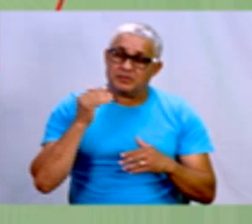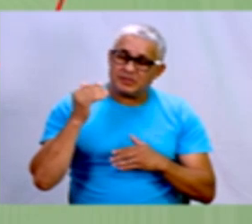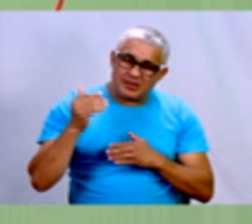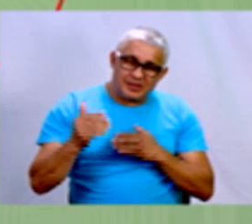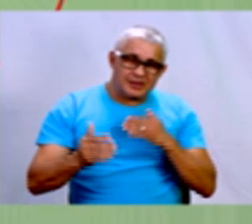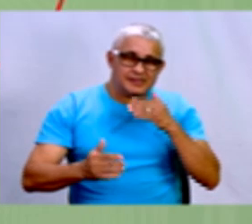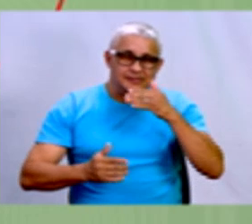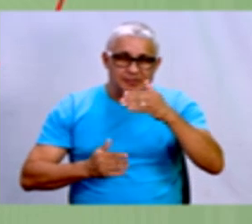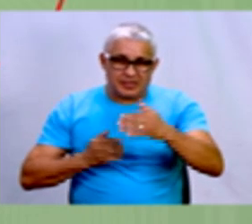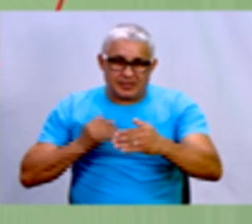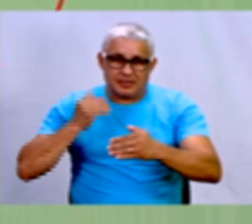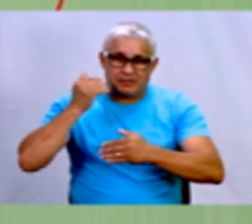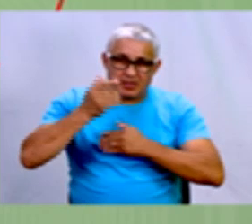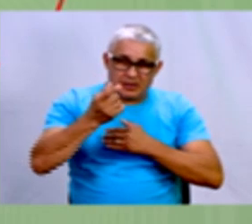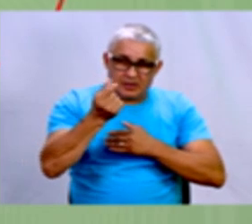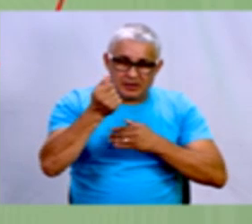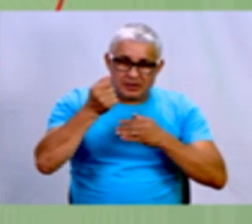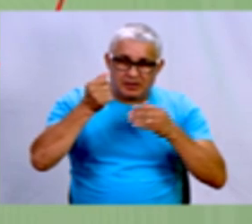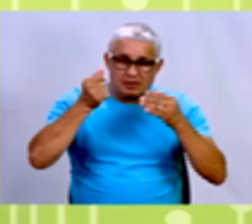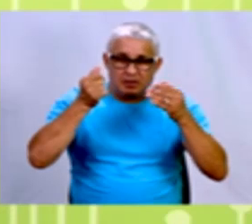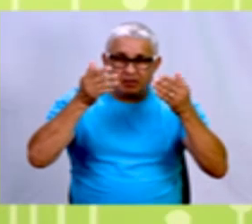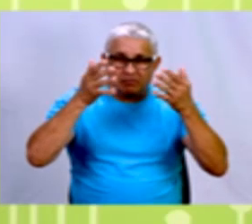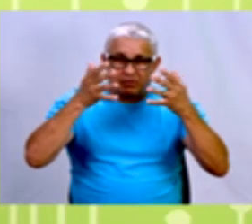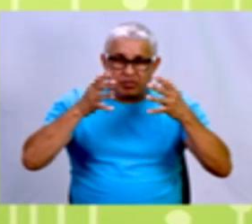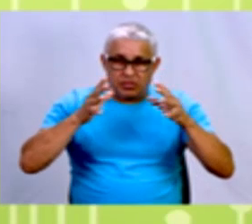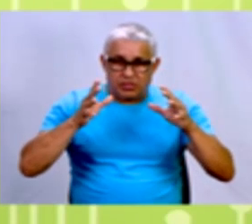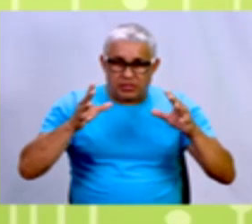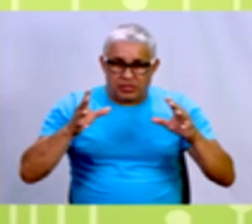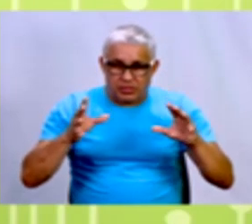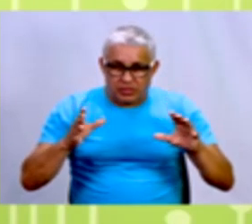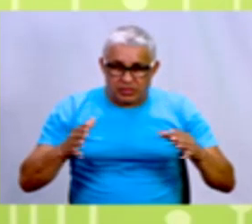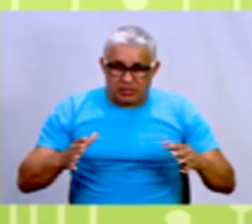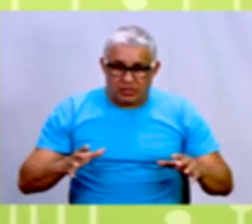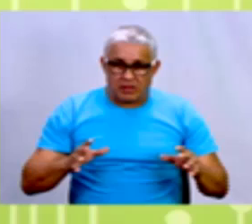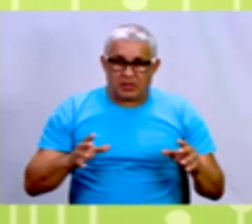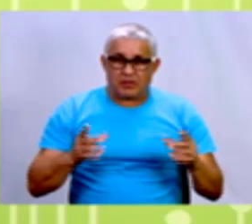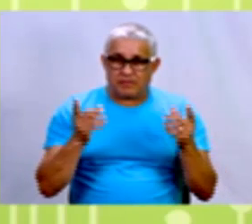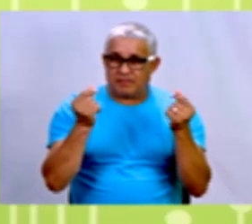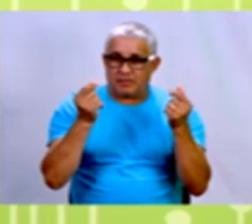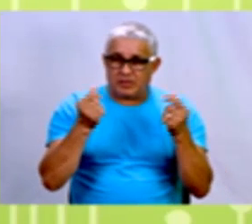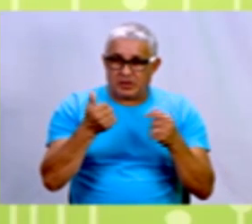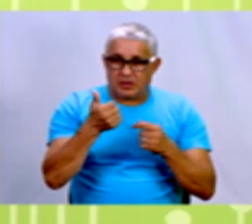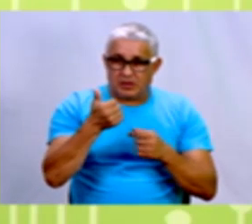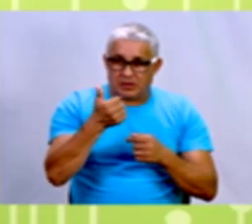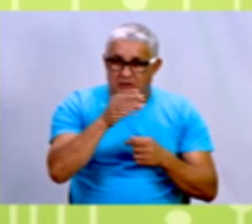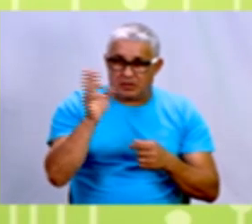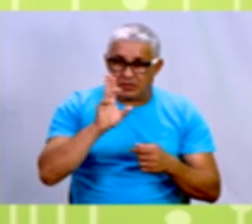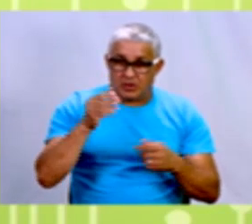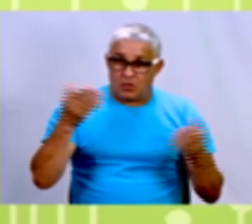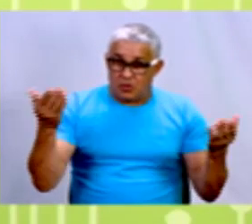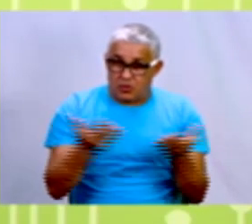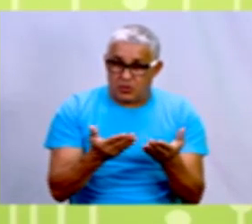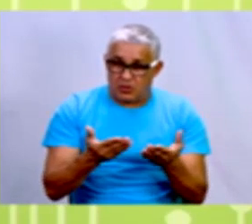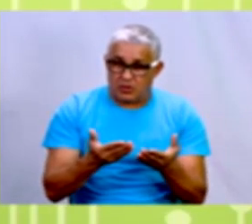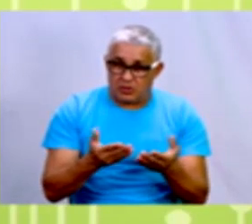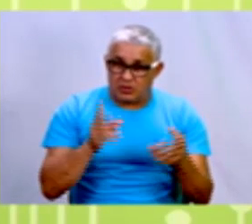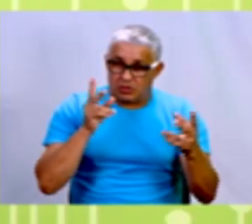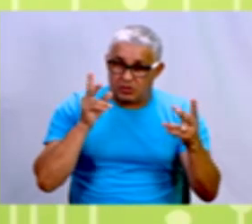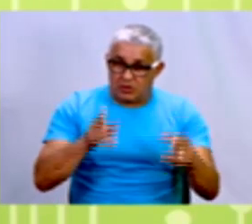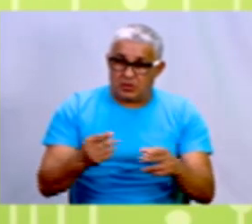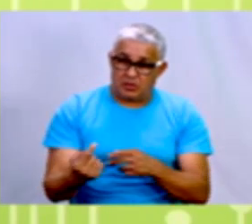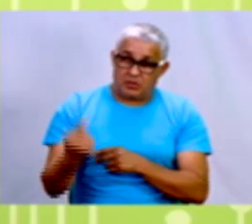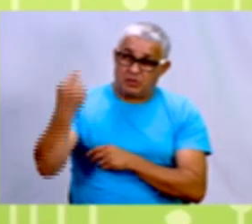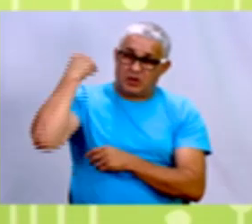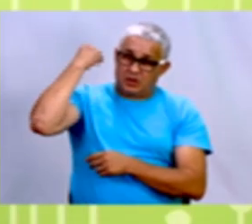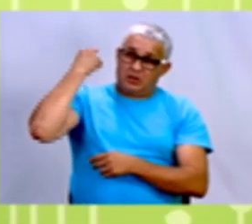o tempo, o dinheiro vai perdendo o valor. Então, os R$100 de hoje não é a mesma coisa que os R$100 de